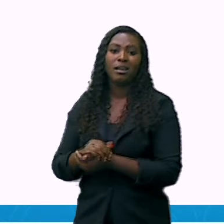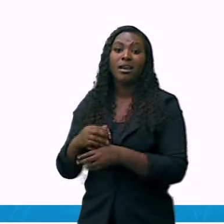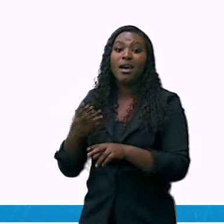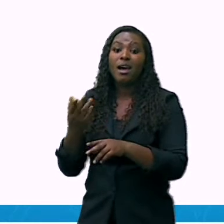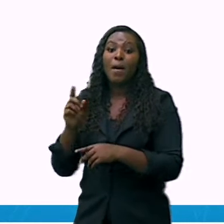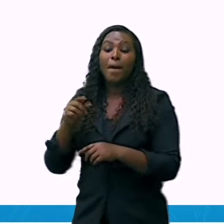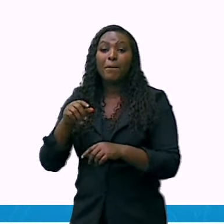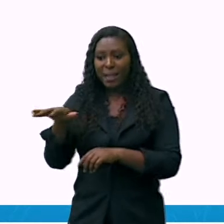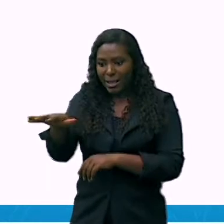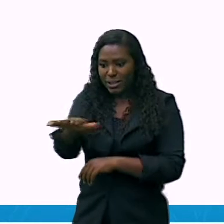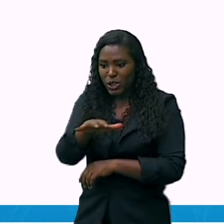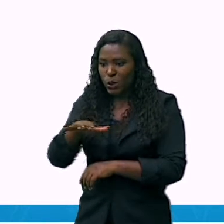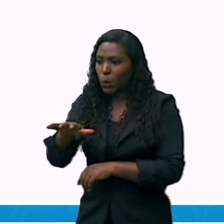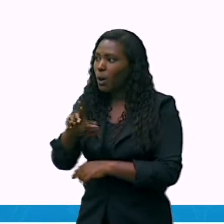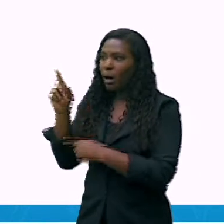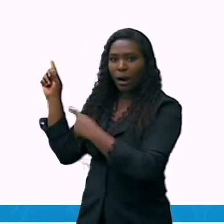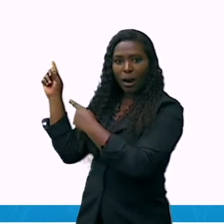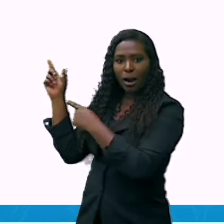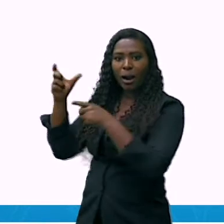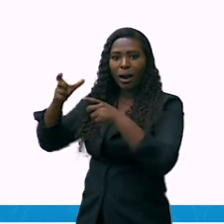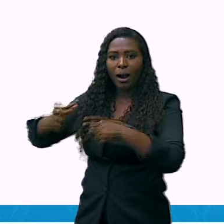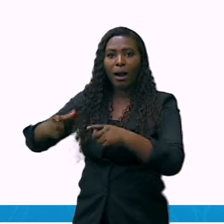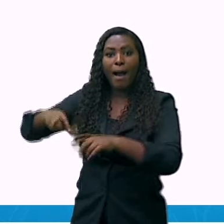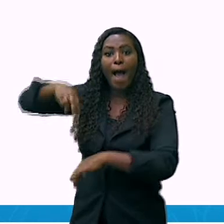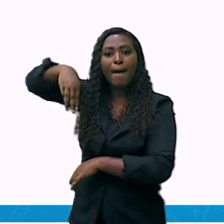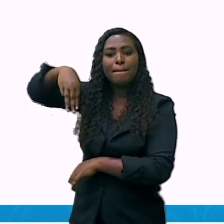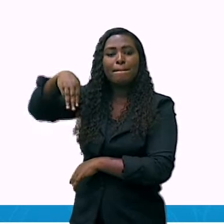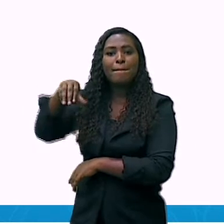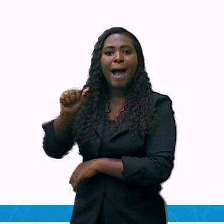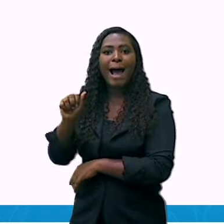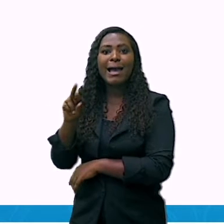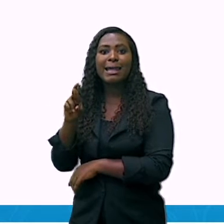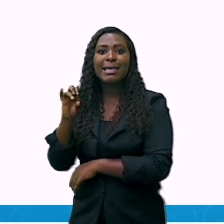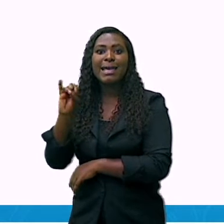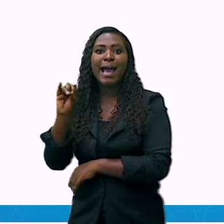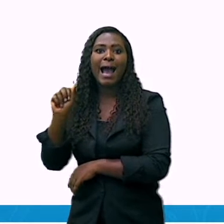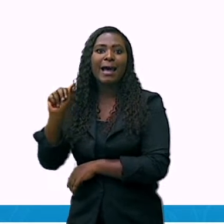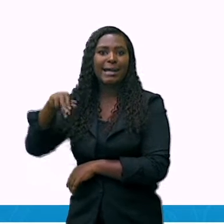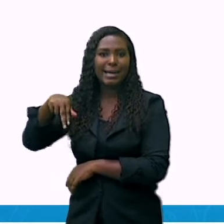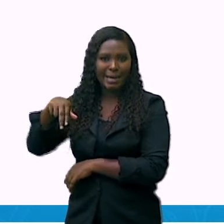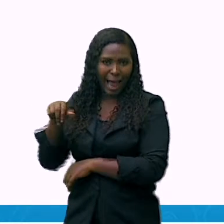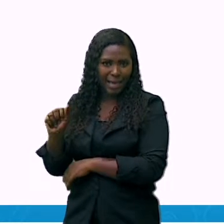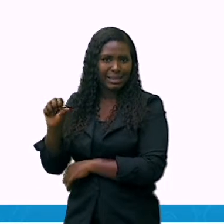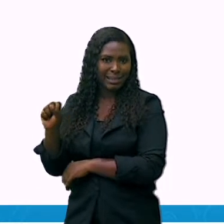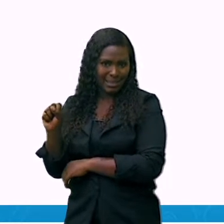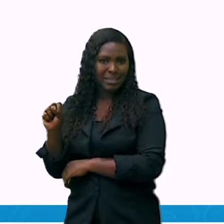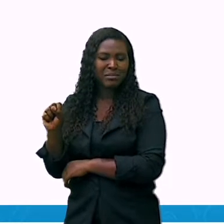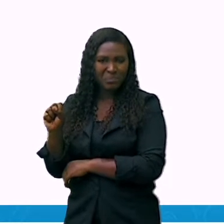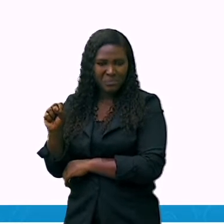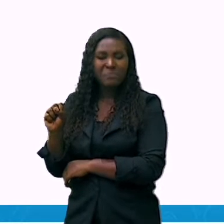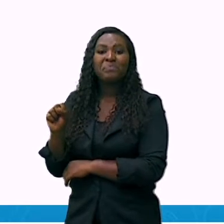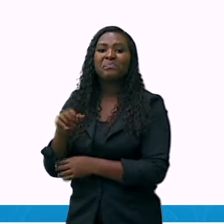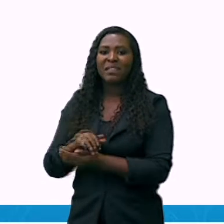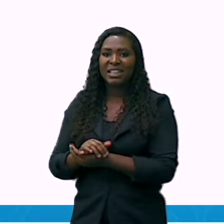uma profundidade muito grande, de quase 11 mil metros, são